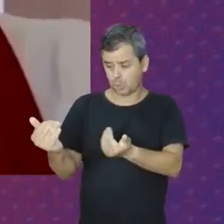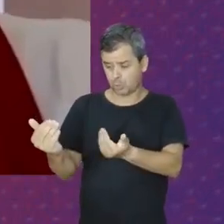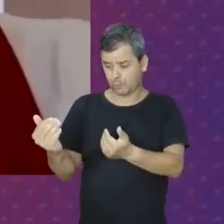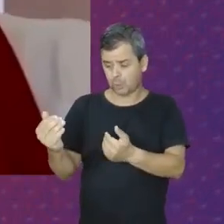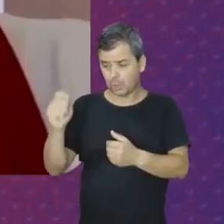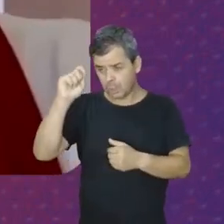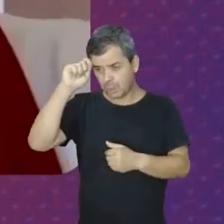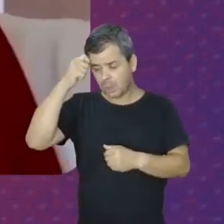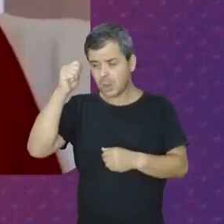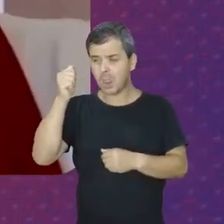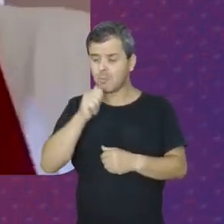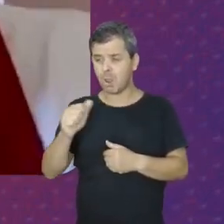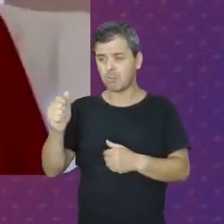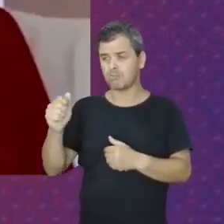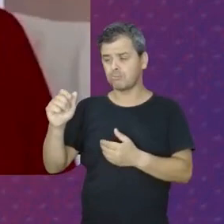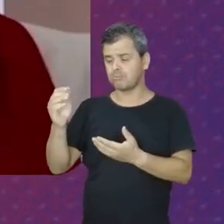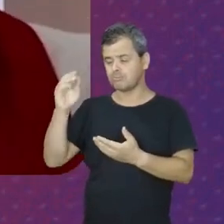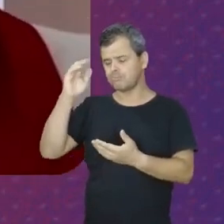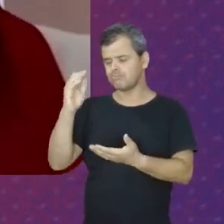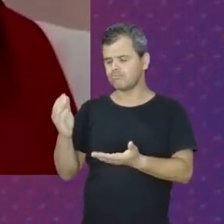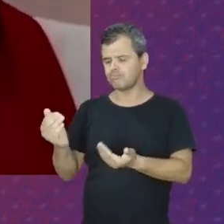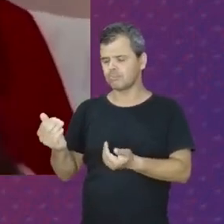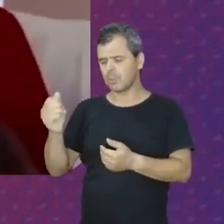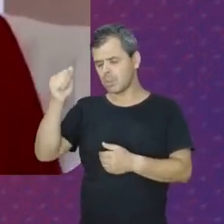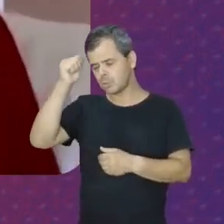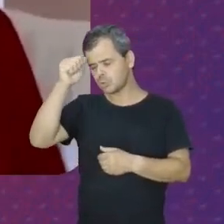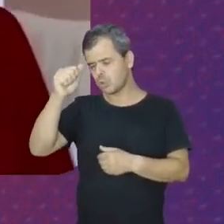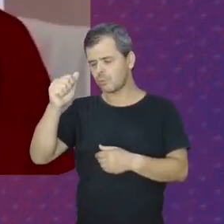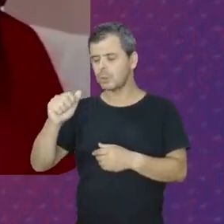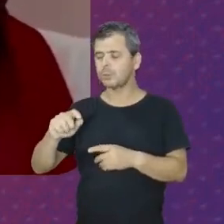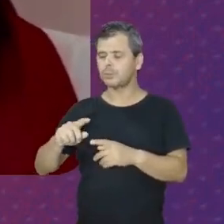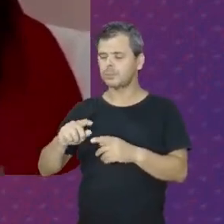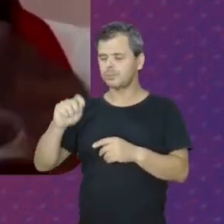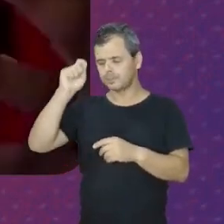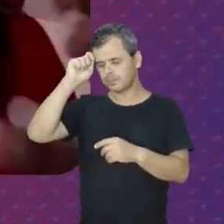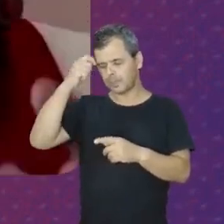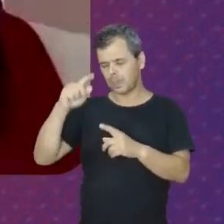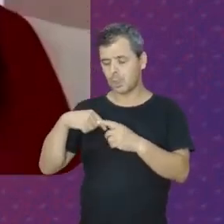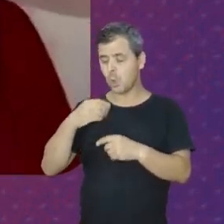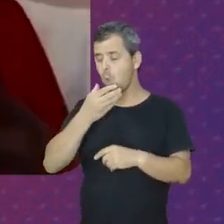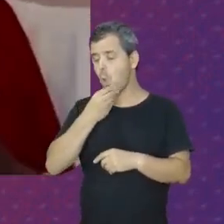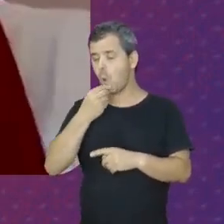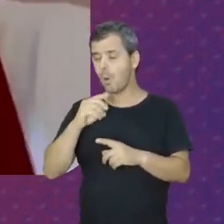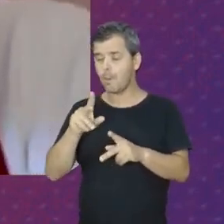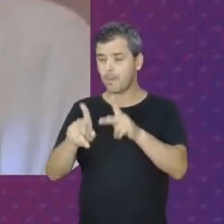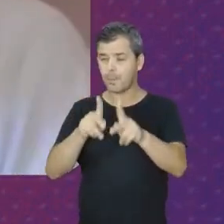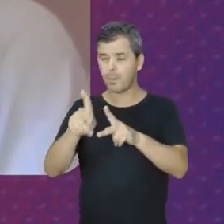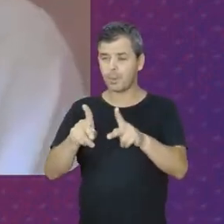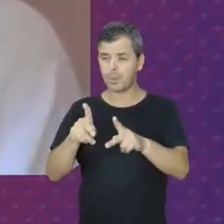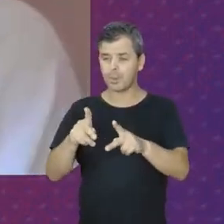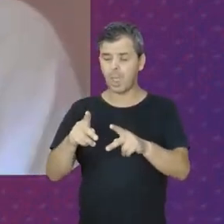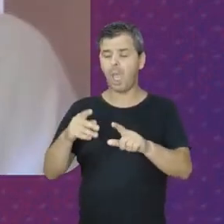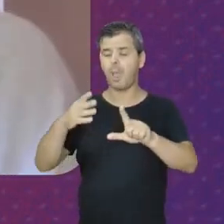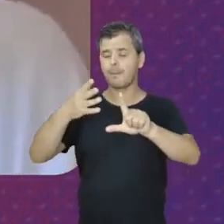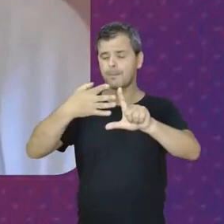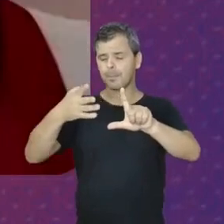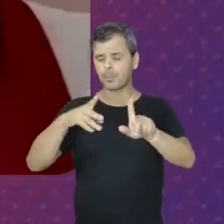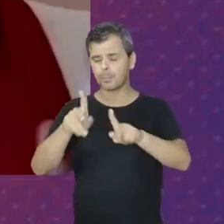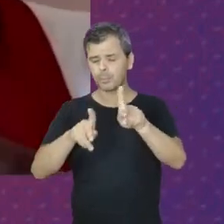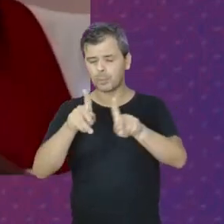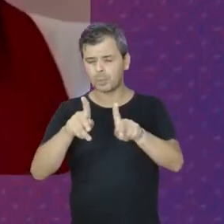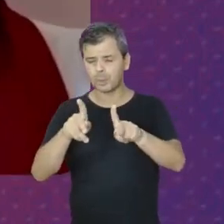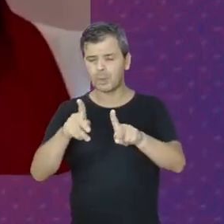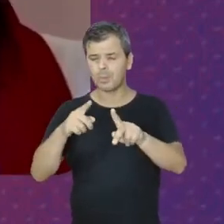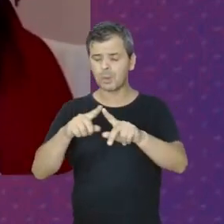negra, as mulheres negras jovens e as mulheres negras mais velhas, os homens negros, a população LGBTQIA+, que é